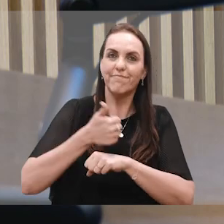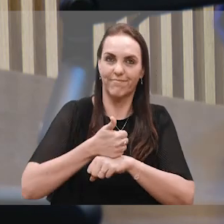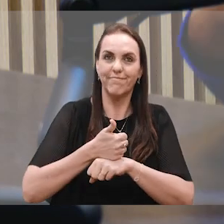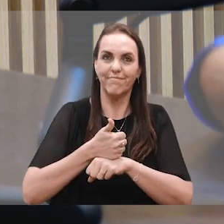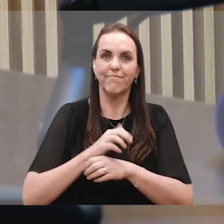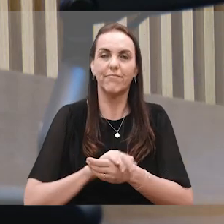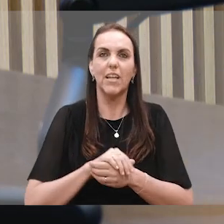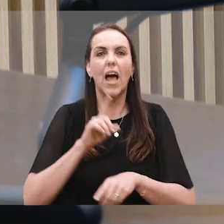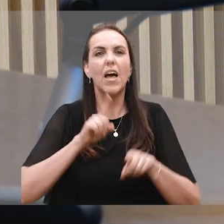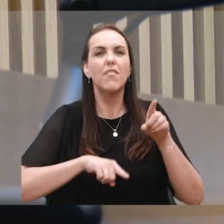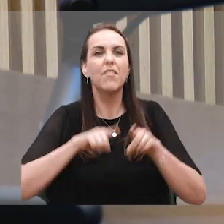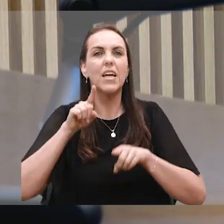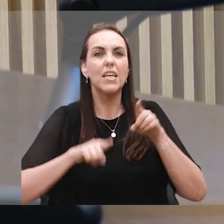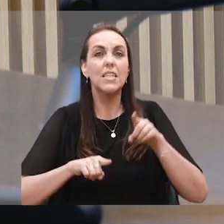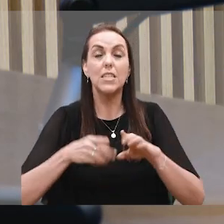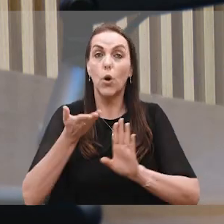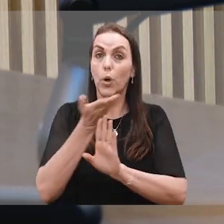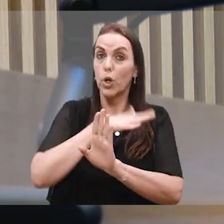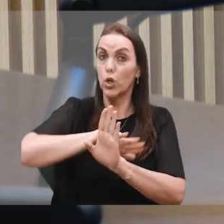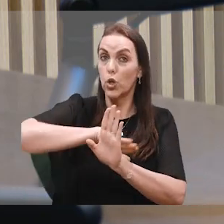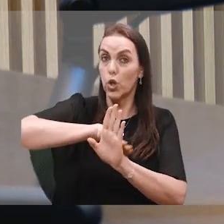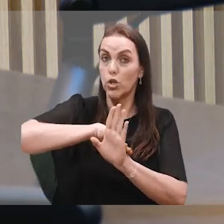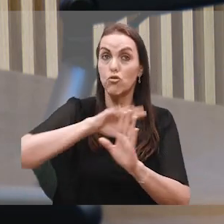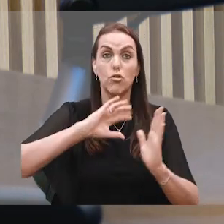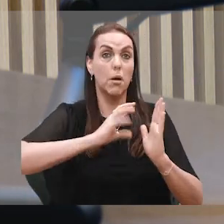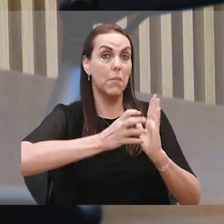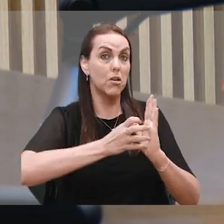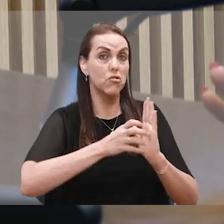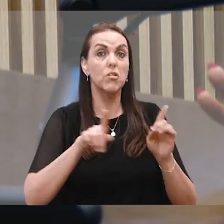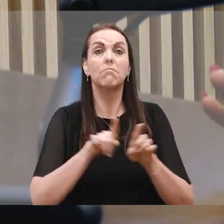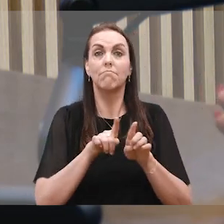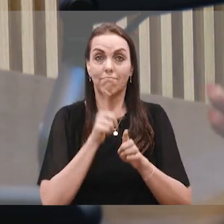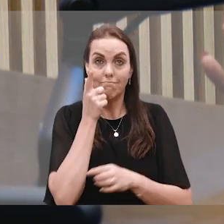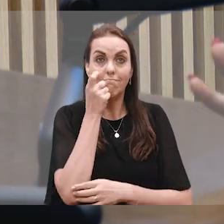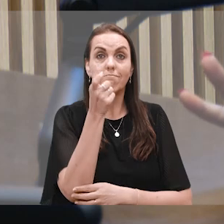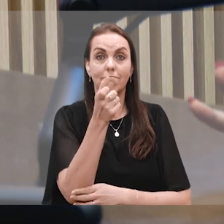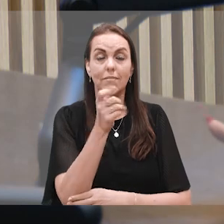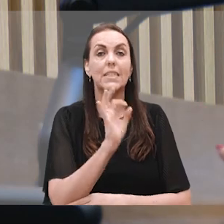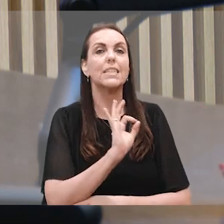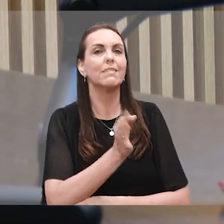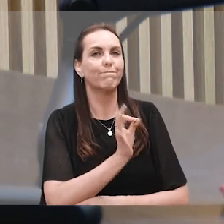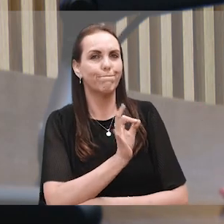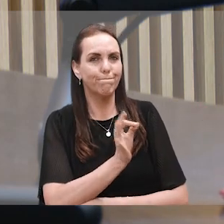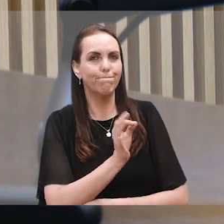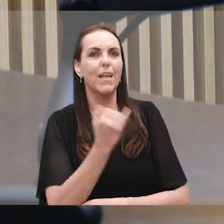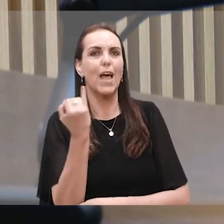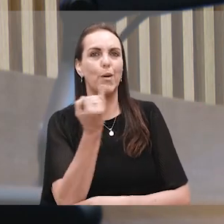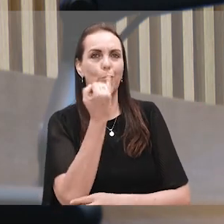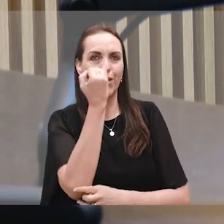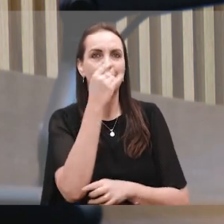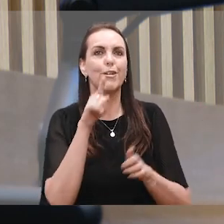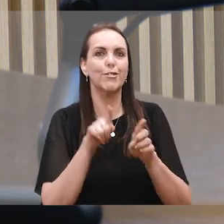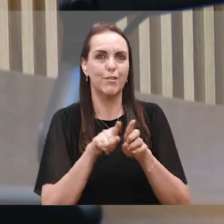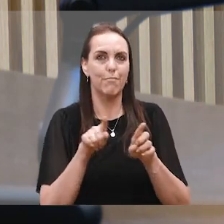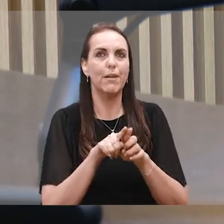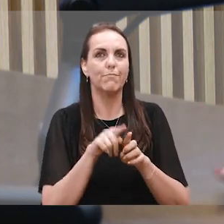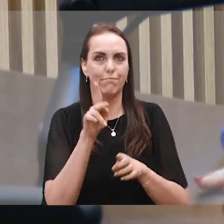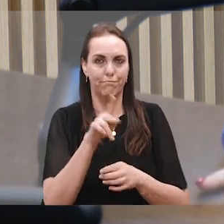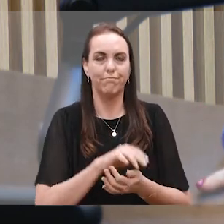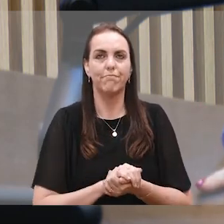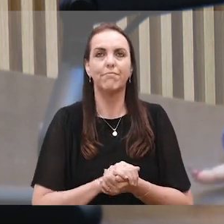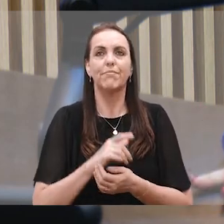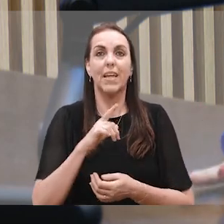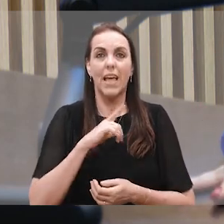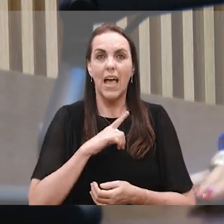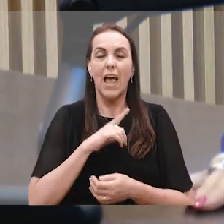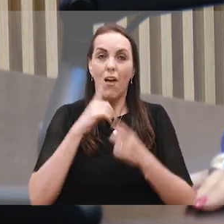uma Mas, variação de matizes ideológicos e partidários também. sim, Isso é um ponto interessante. isso é outra coisa importante, porque na PEN a